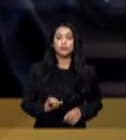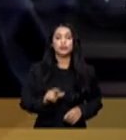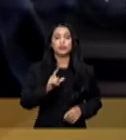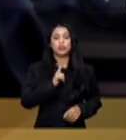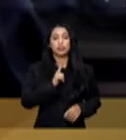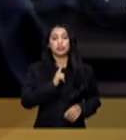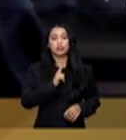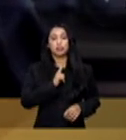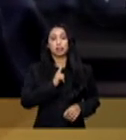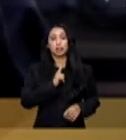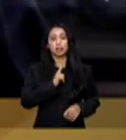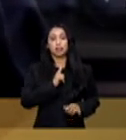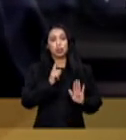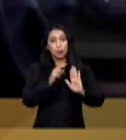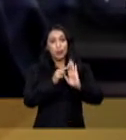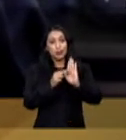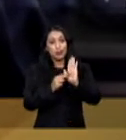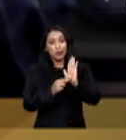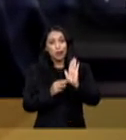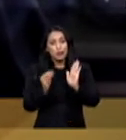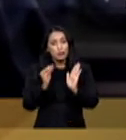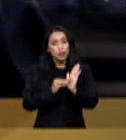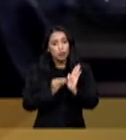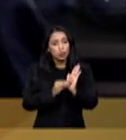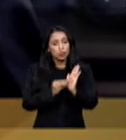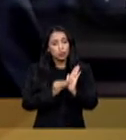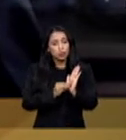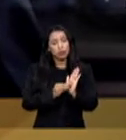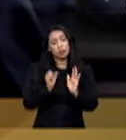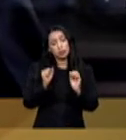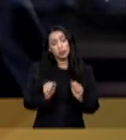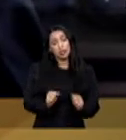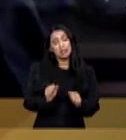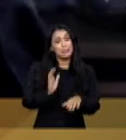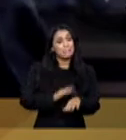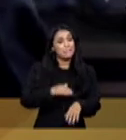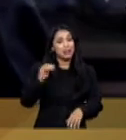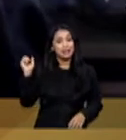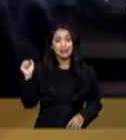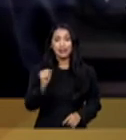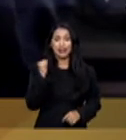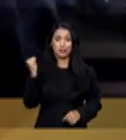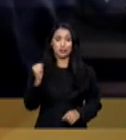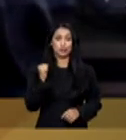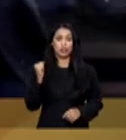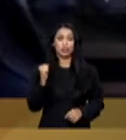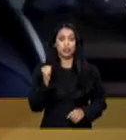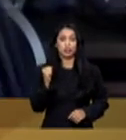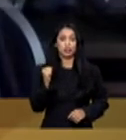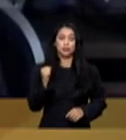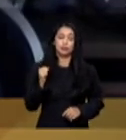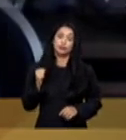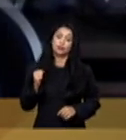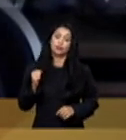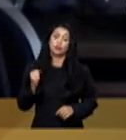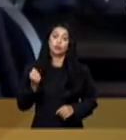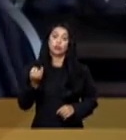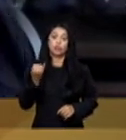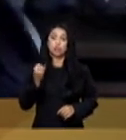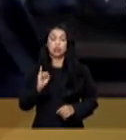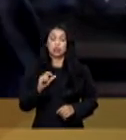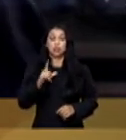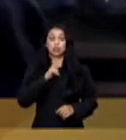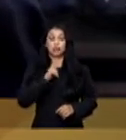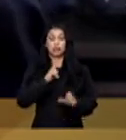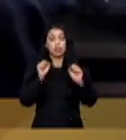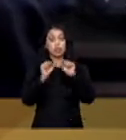vácuo normativo que produz consequência mais gravosa ainda do que se mantivesse no